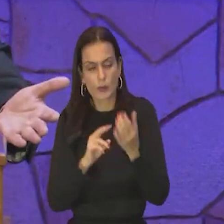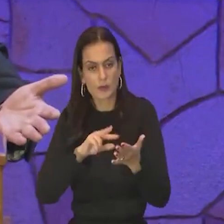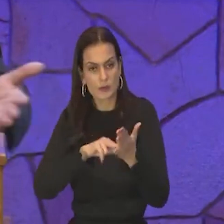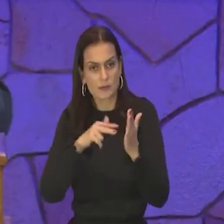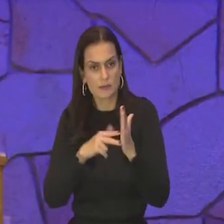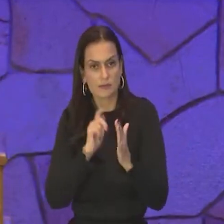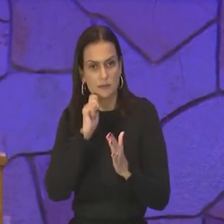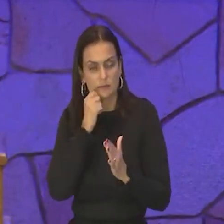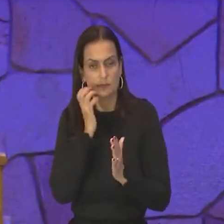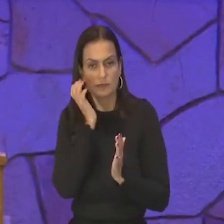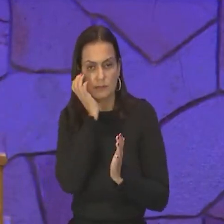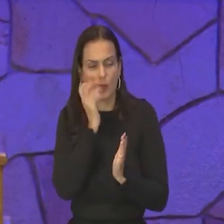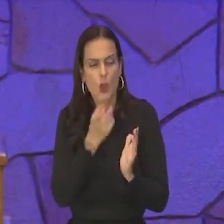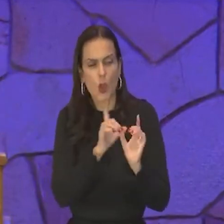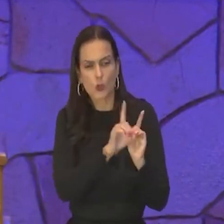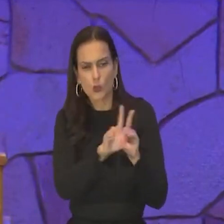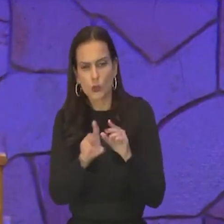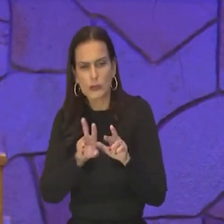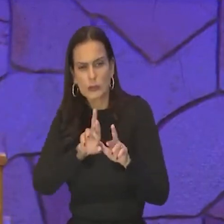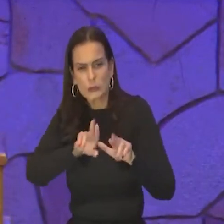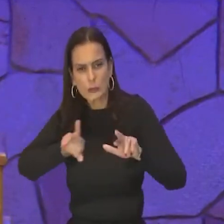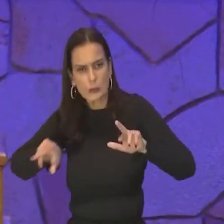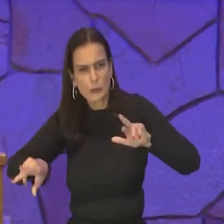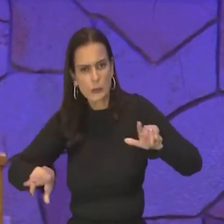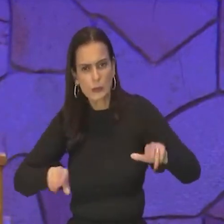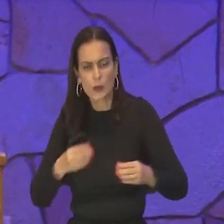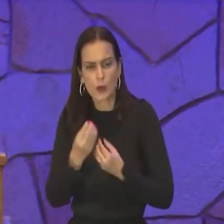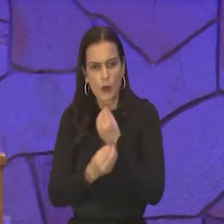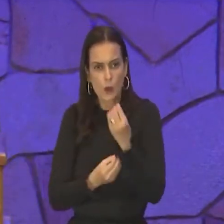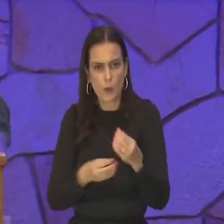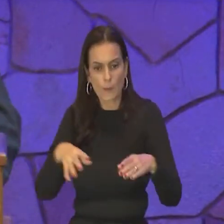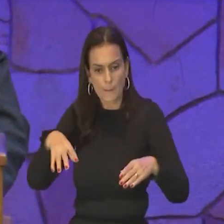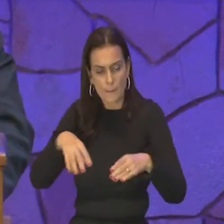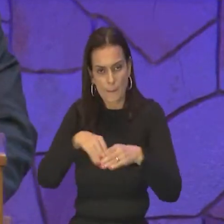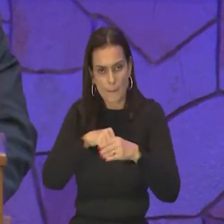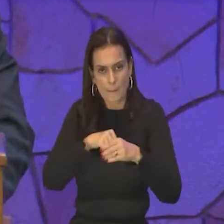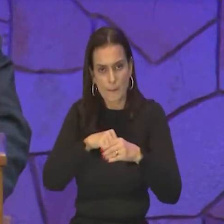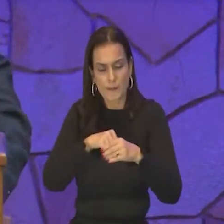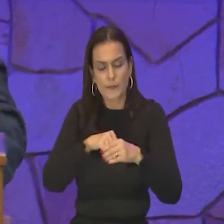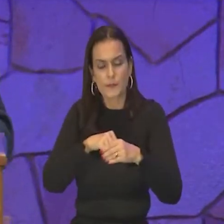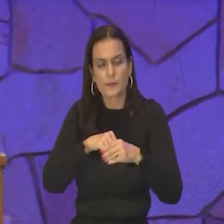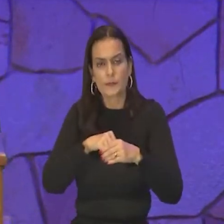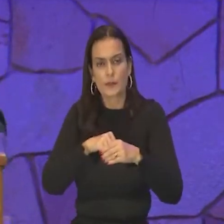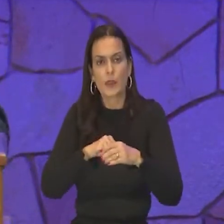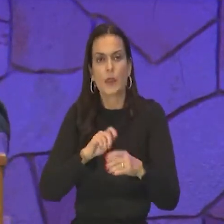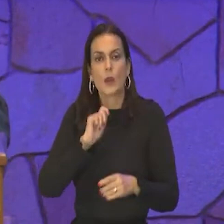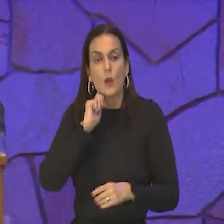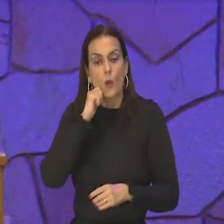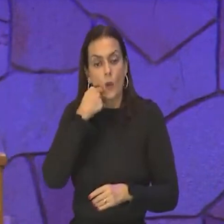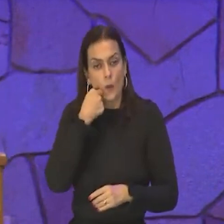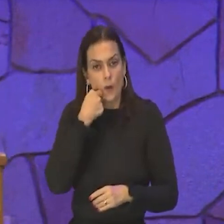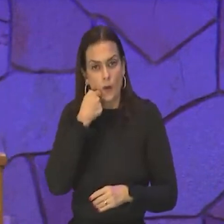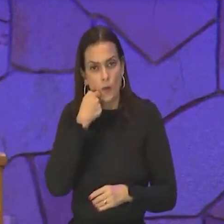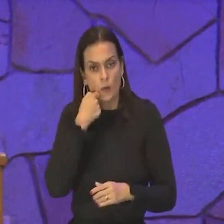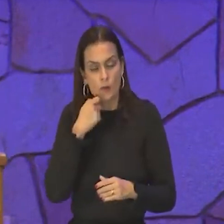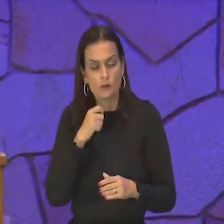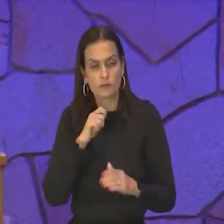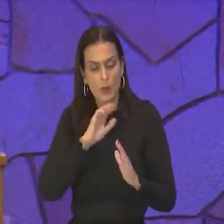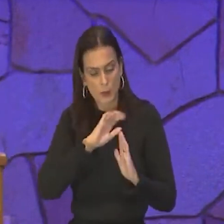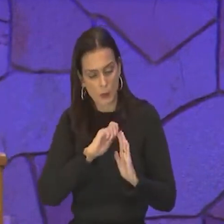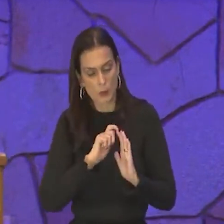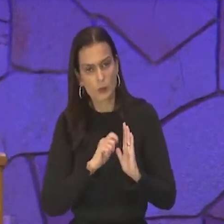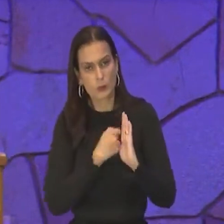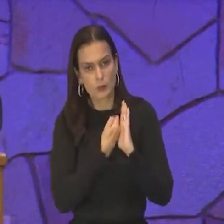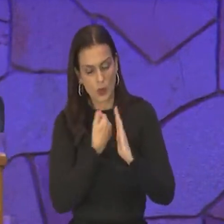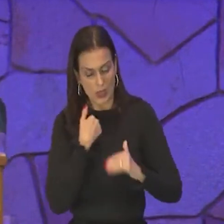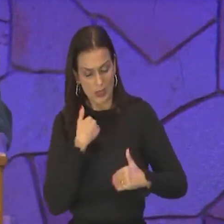outras doutrinas bíblicas, e aqui contido neste ensino da ceia do Senhor, o pão que simboliza o corpo